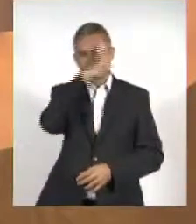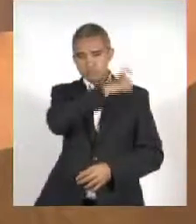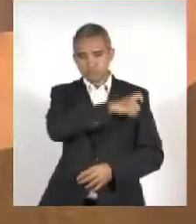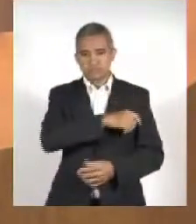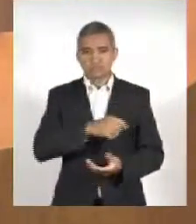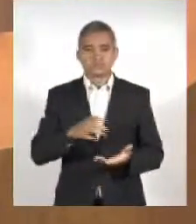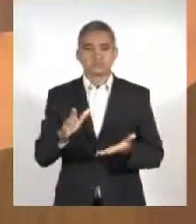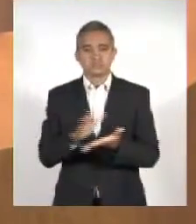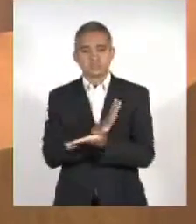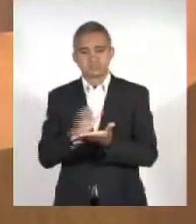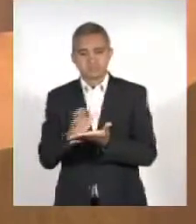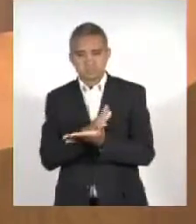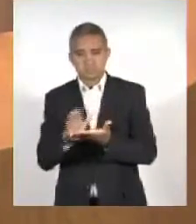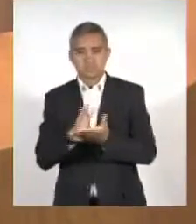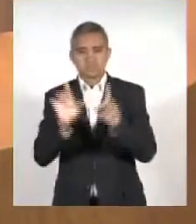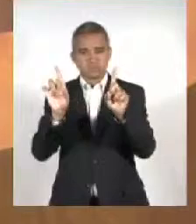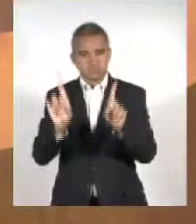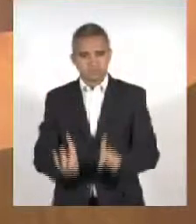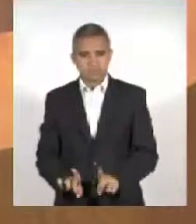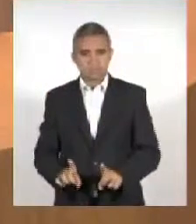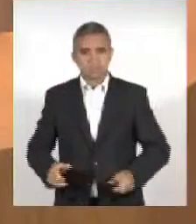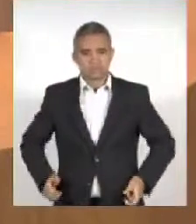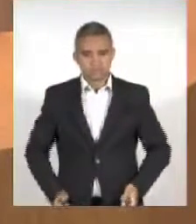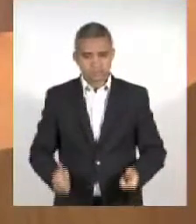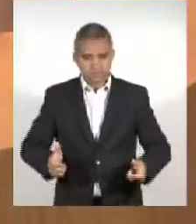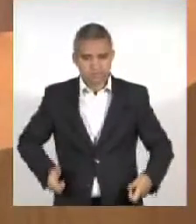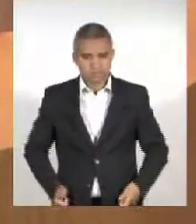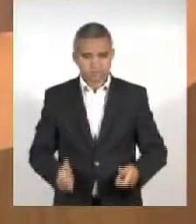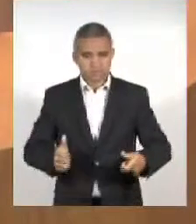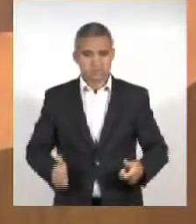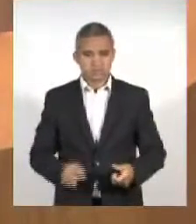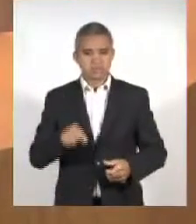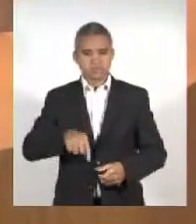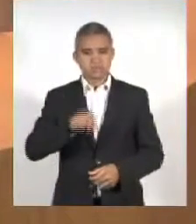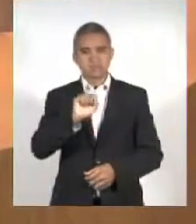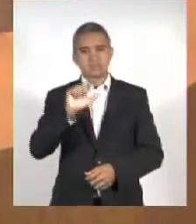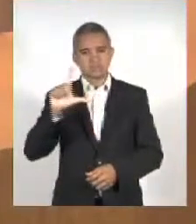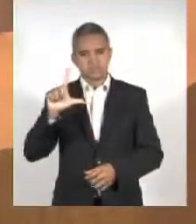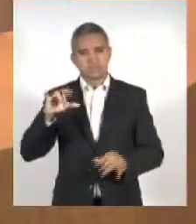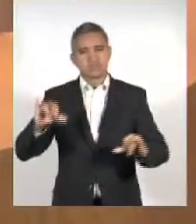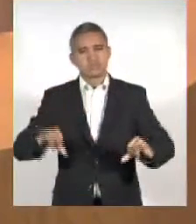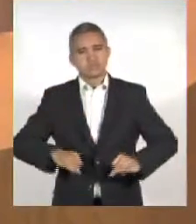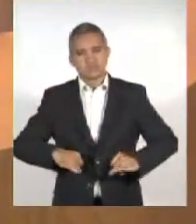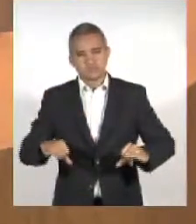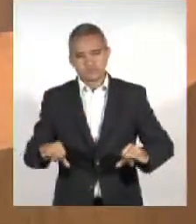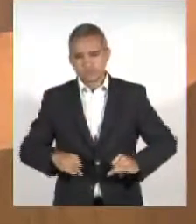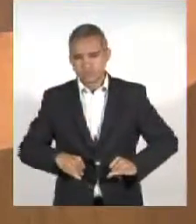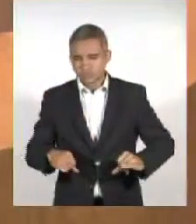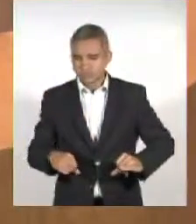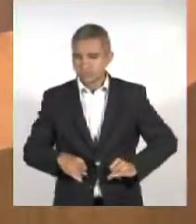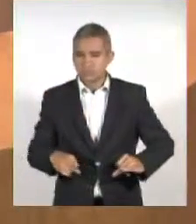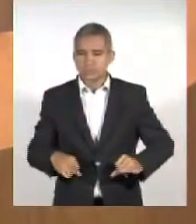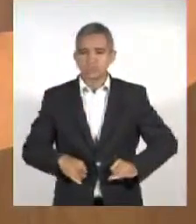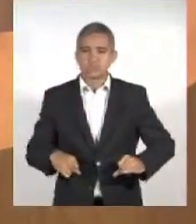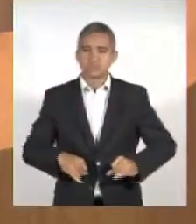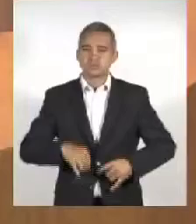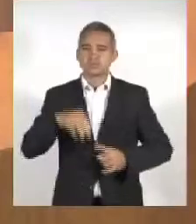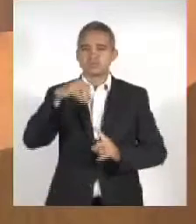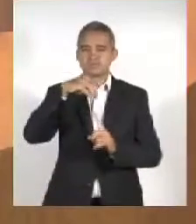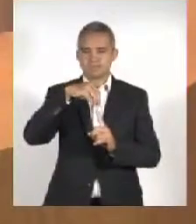cadeirantes, muitas pessoas com deficiência em São Luís padecem, deputada Valéria Macedo, nas paradas de